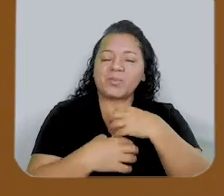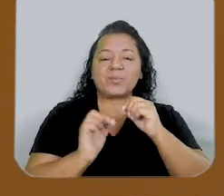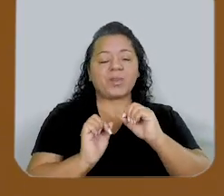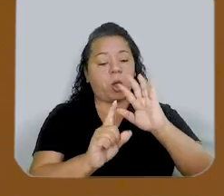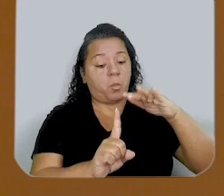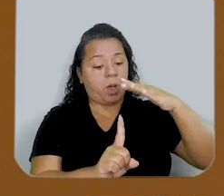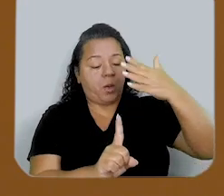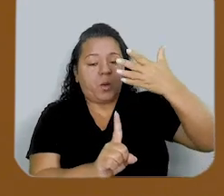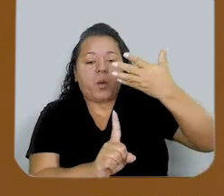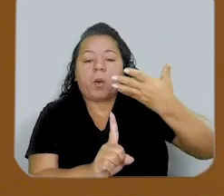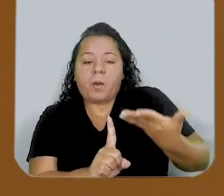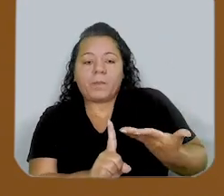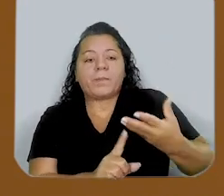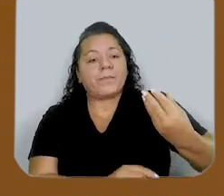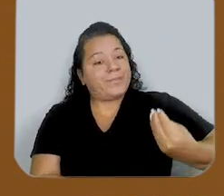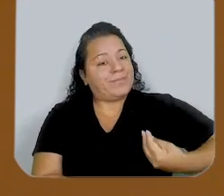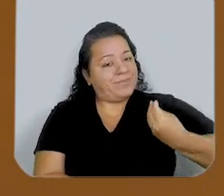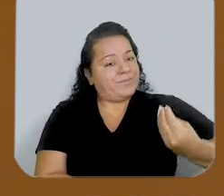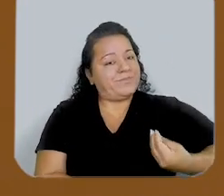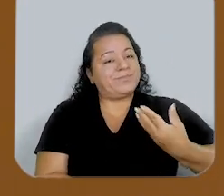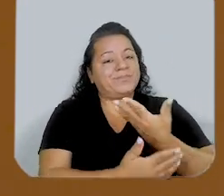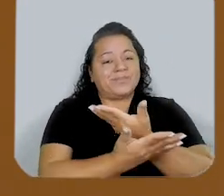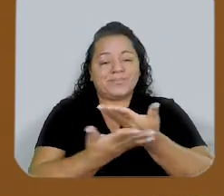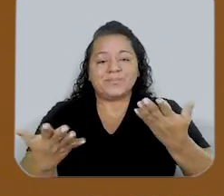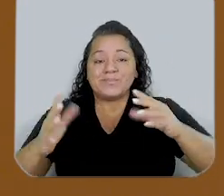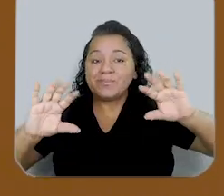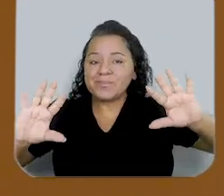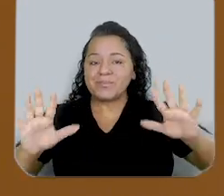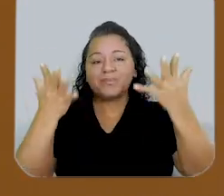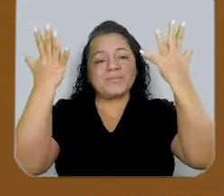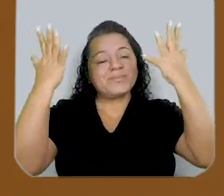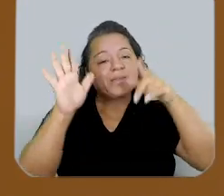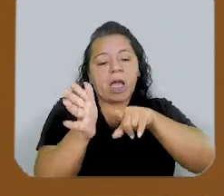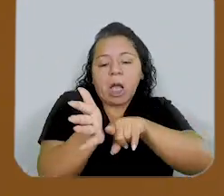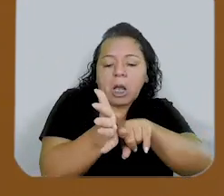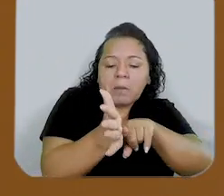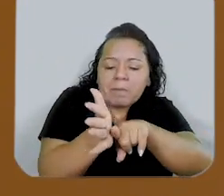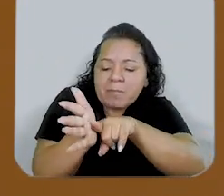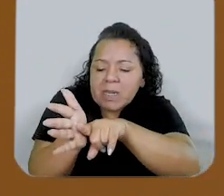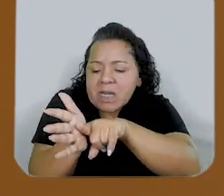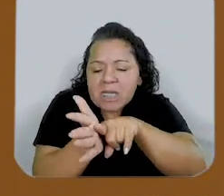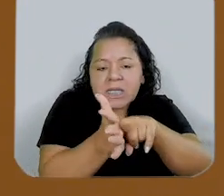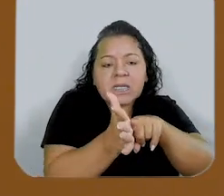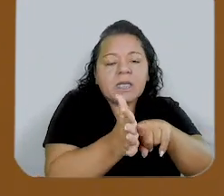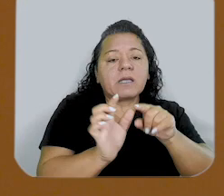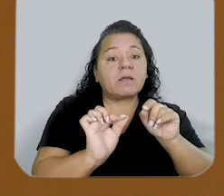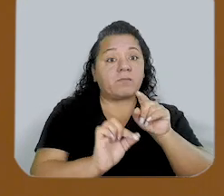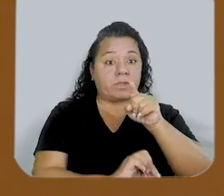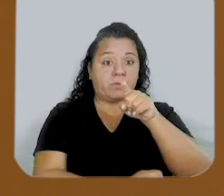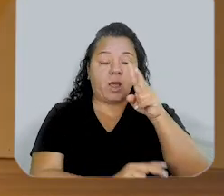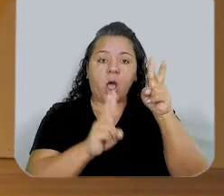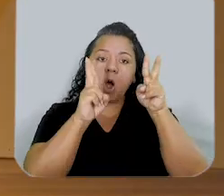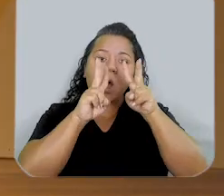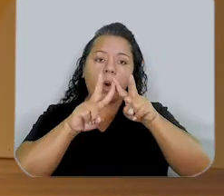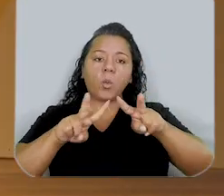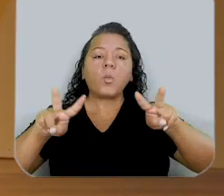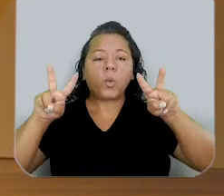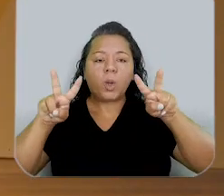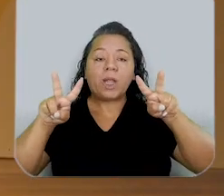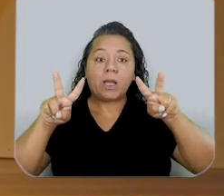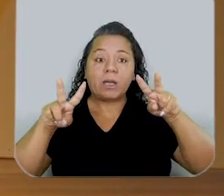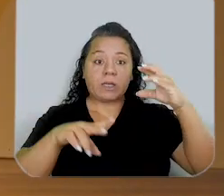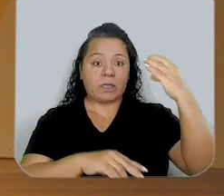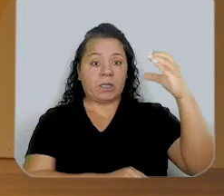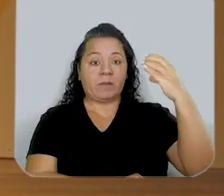Gustavo, primeiro que eu acho assim de uma delicadeza essa pesquisa, né? Você faz um olhar científico,